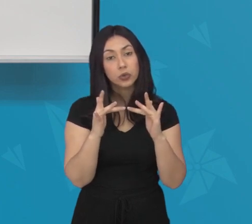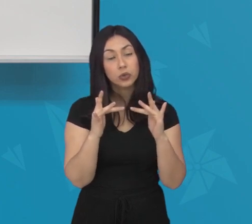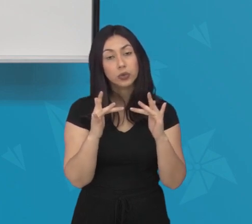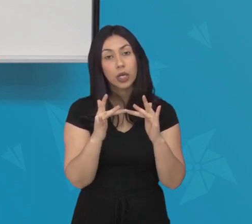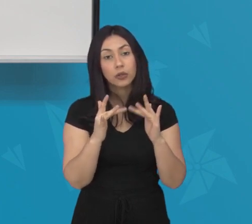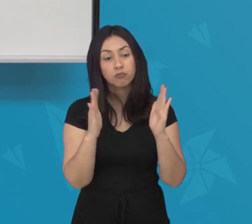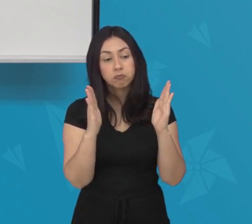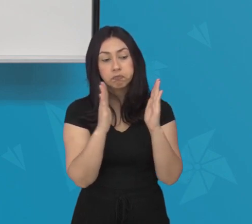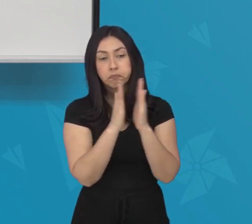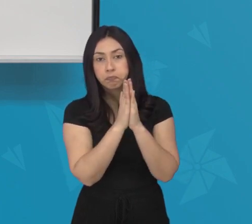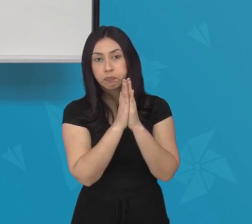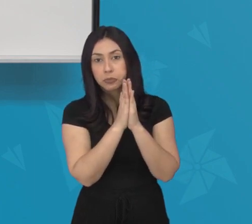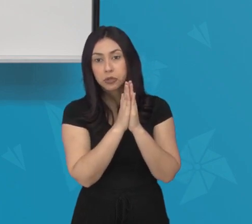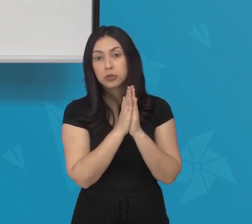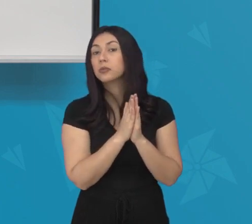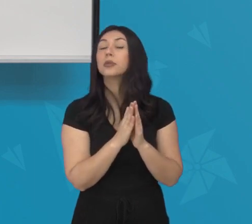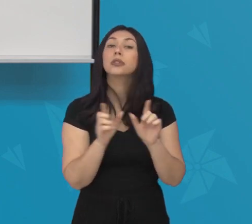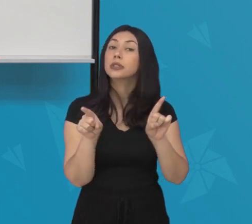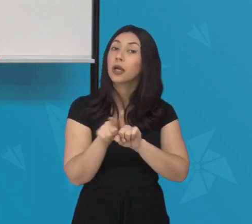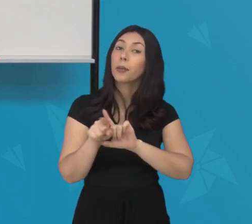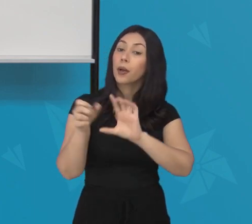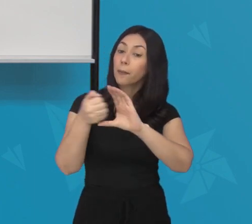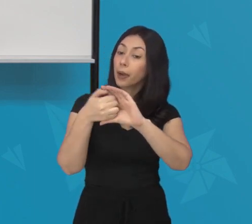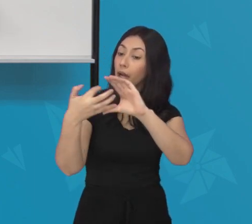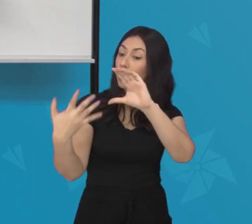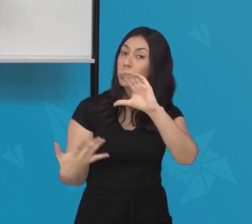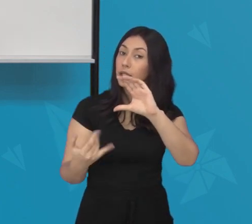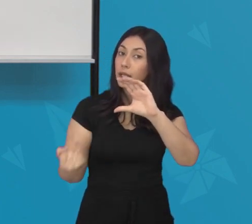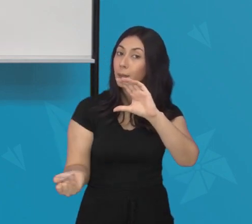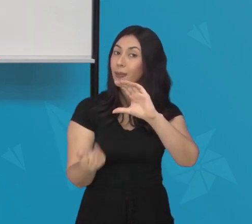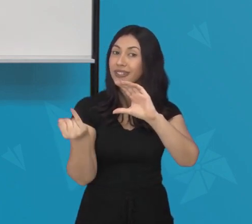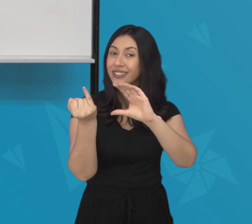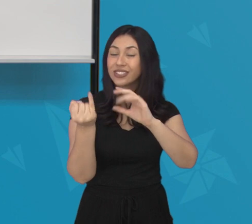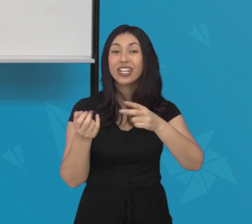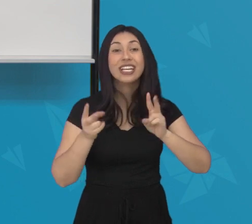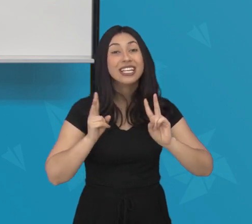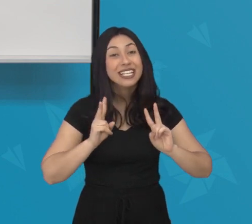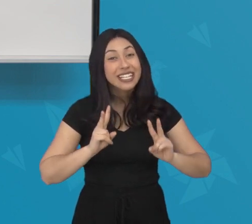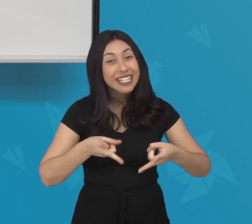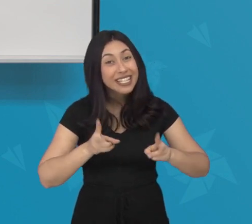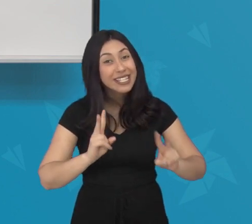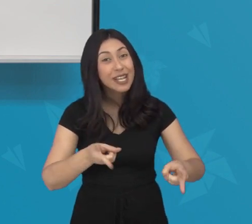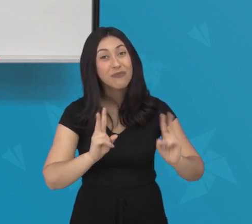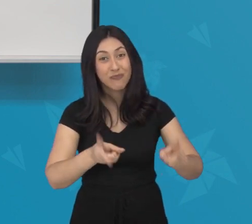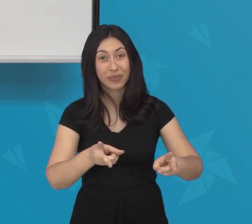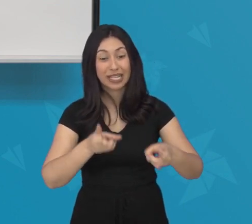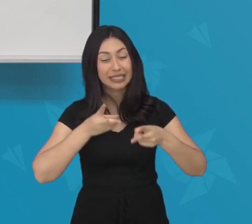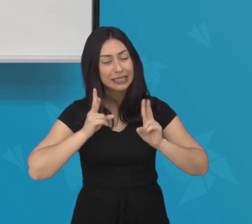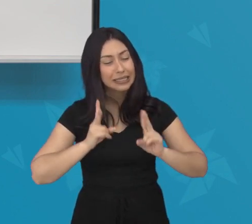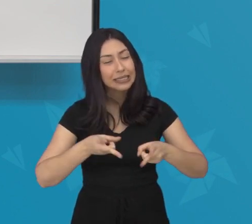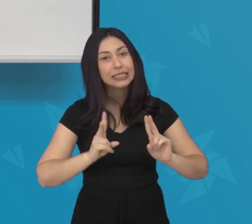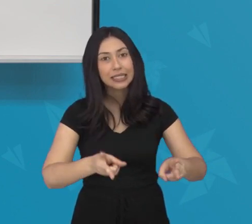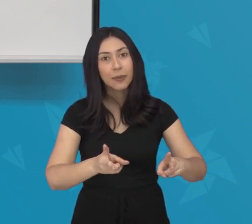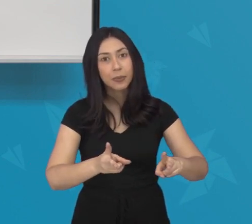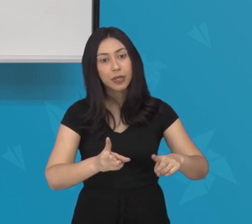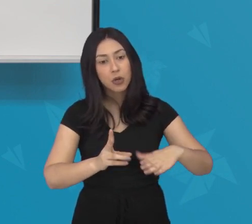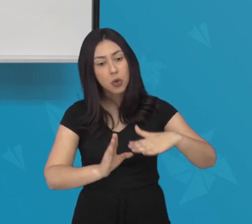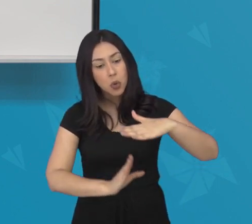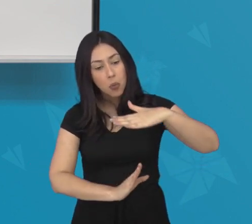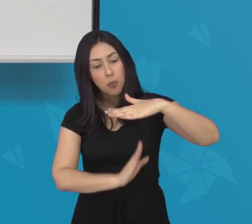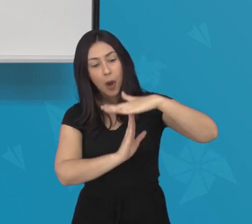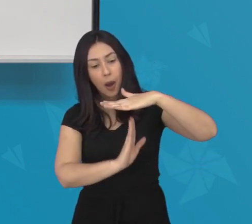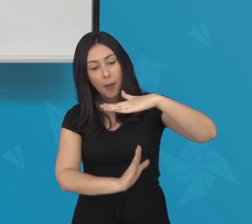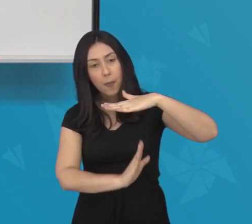tem outra característica importantíssima. Ela é perpendicular à superfície. E por que geralmente, na hora que nós